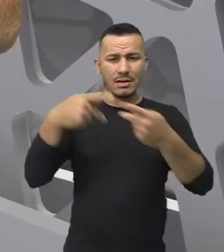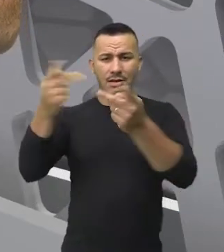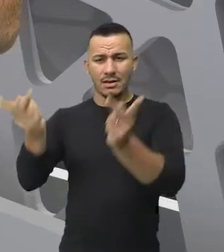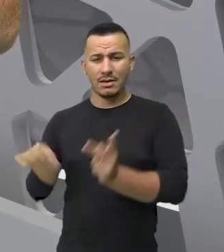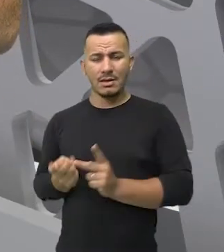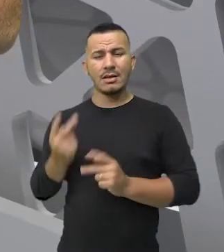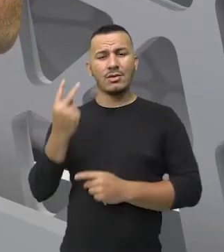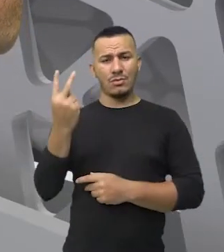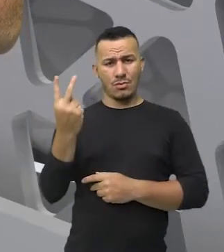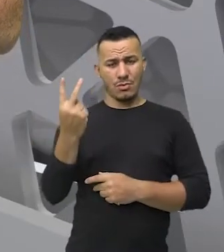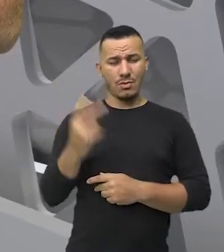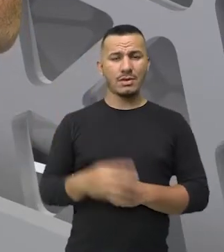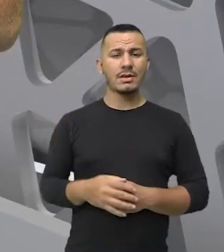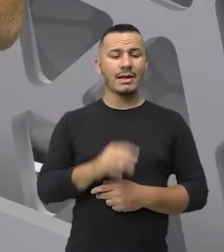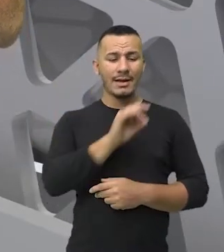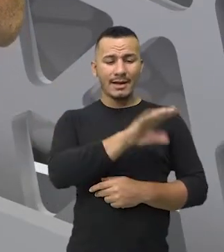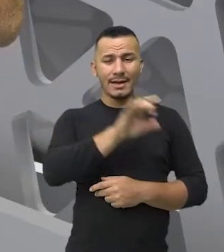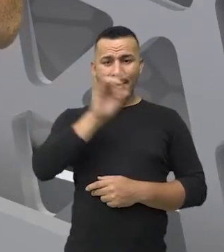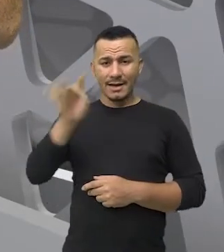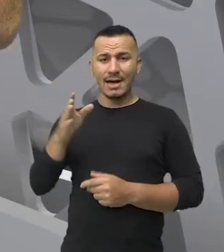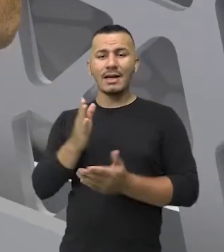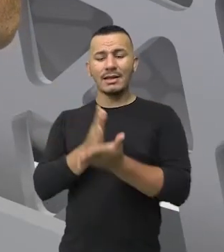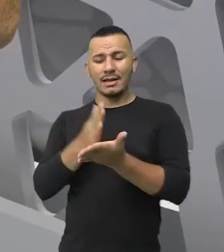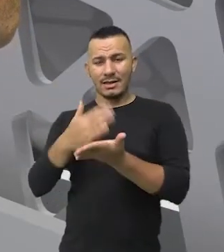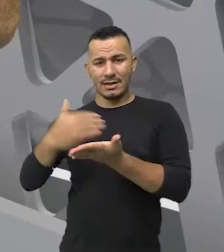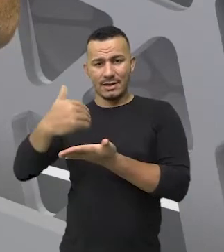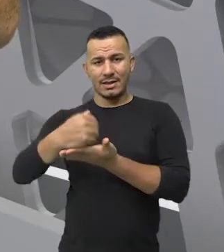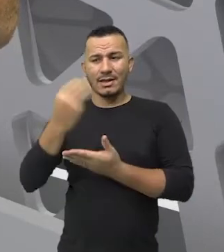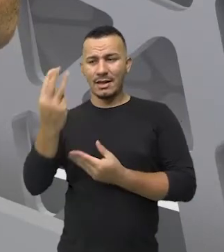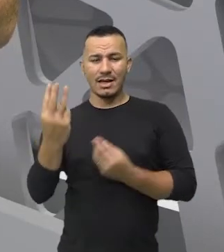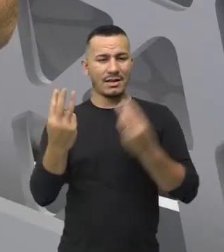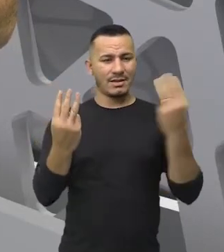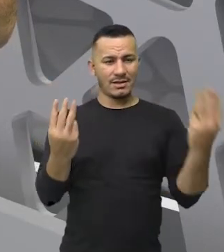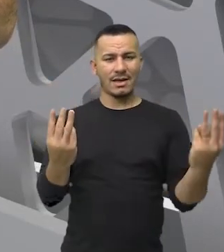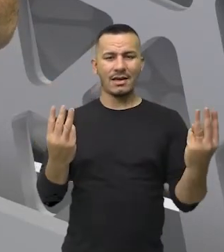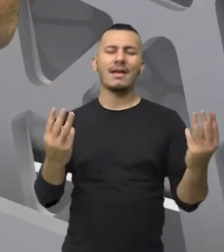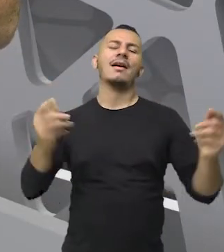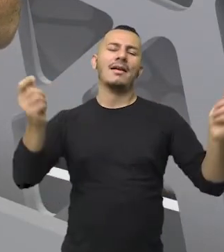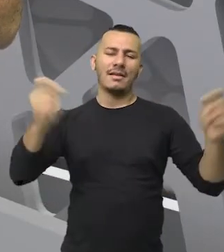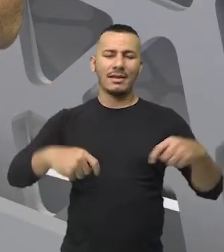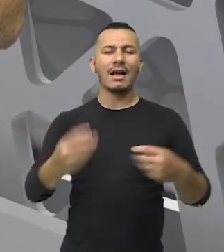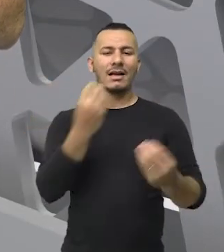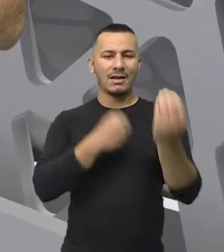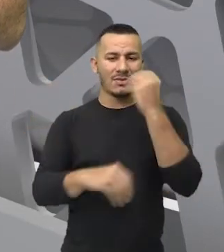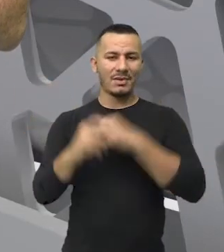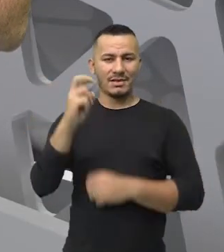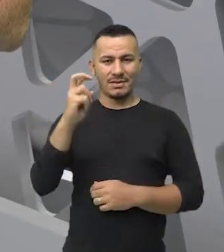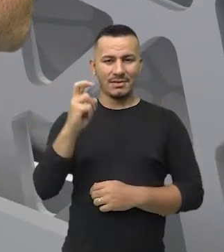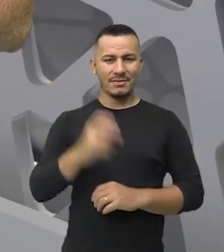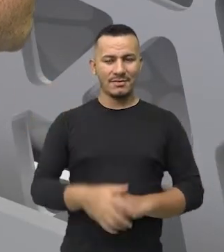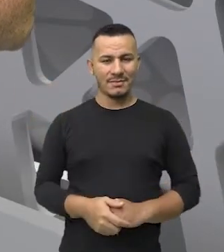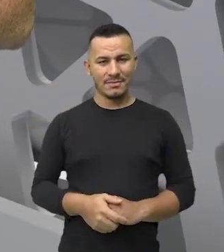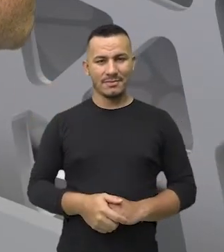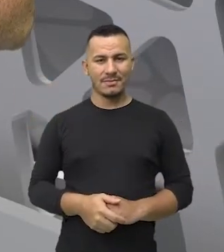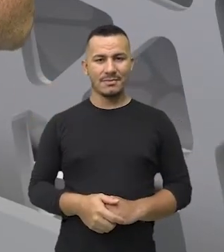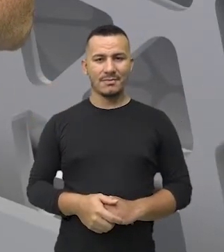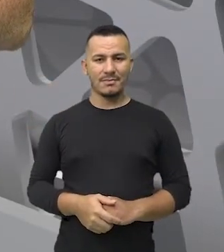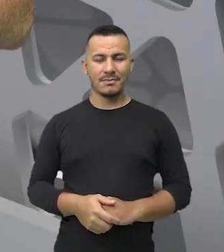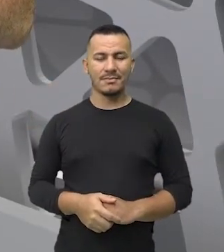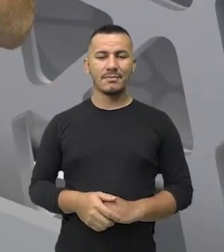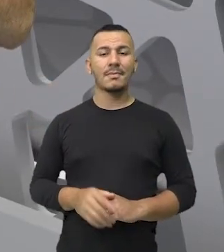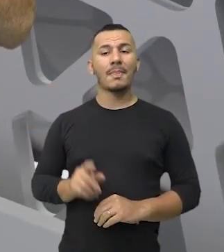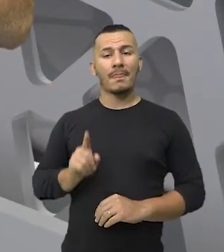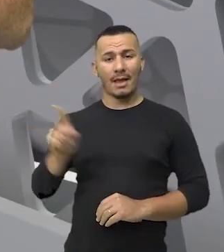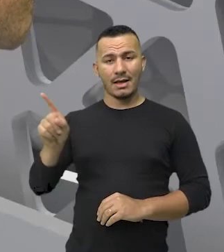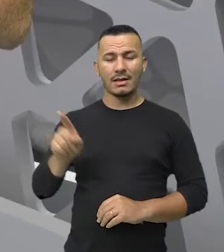foram divididas, cada pizza em 3, e aí sim existe a possibilidade de comer 5 pedaços. Nesse